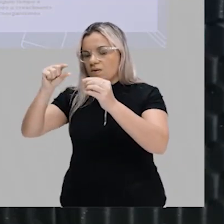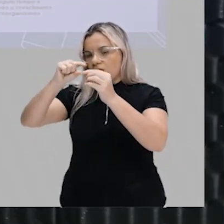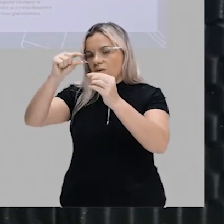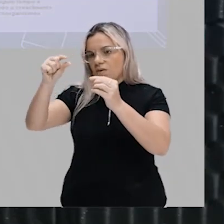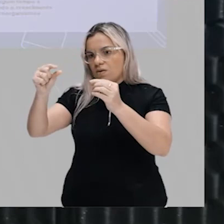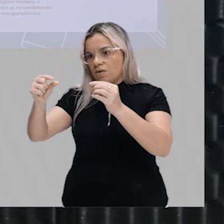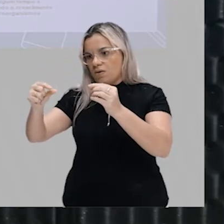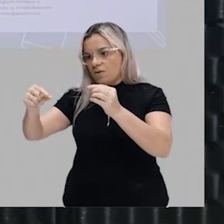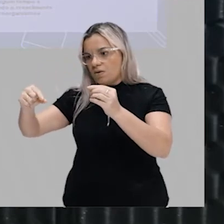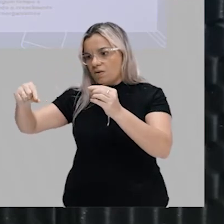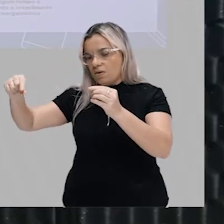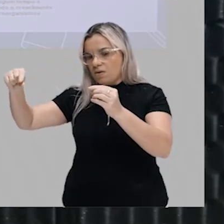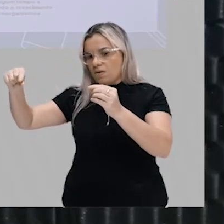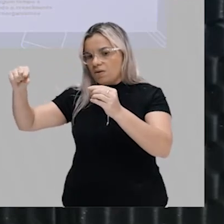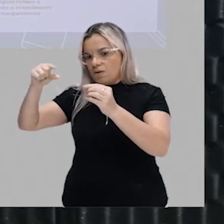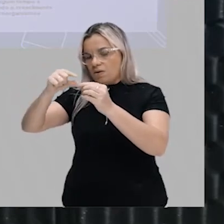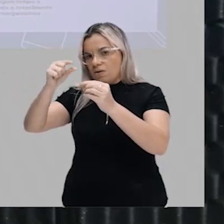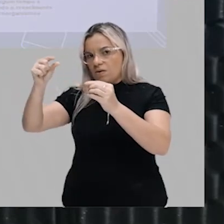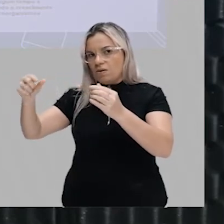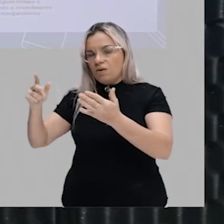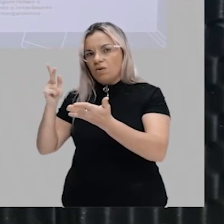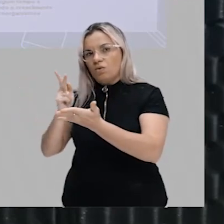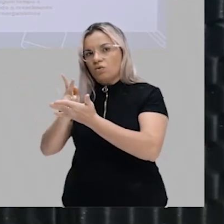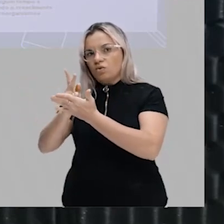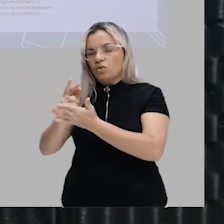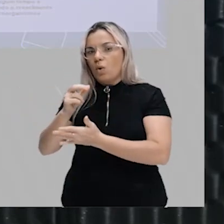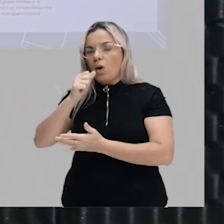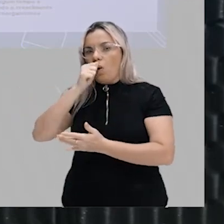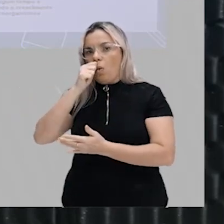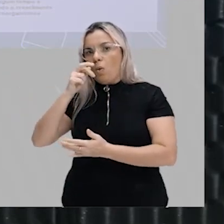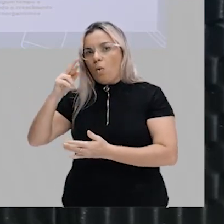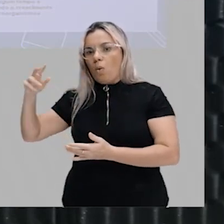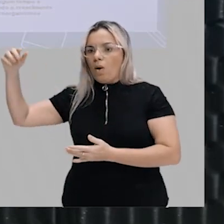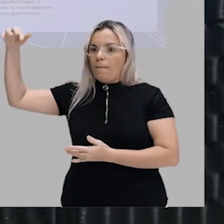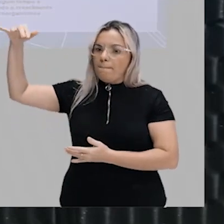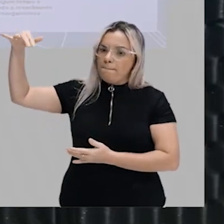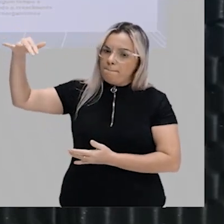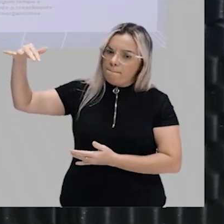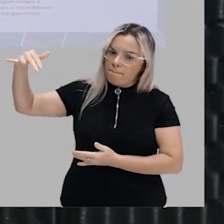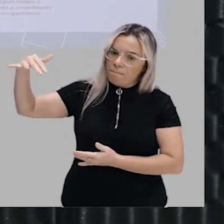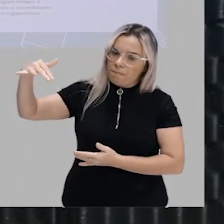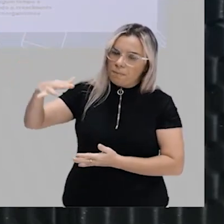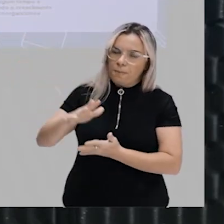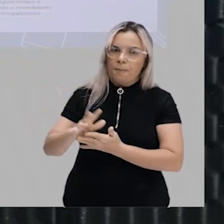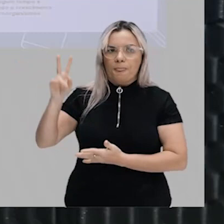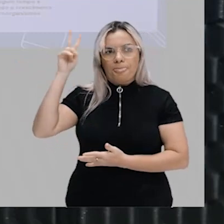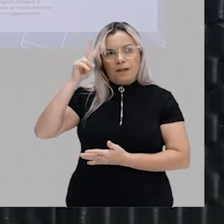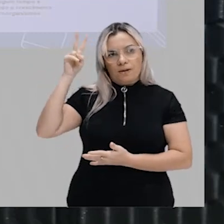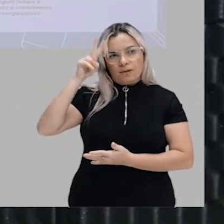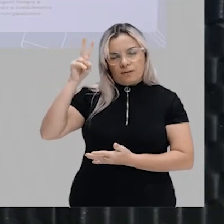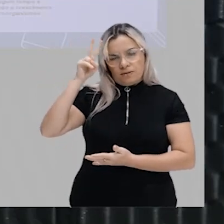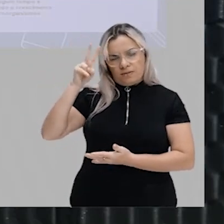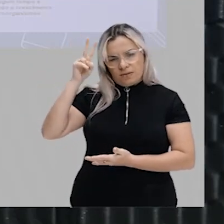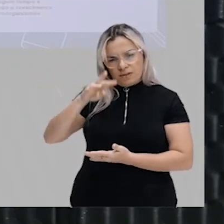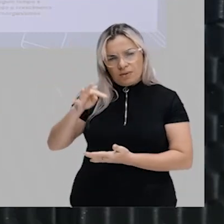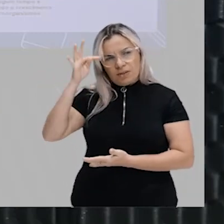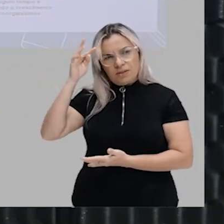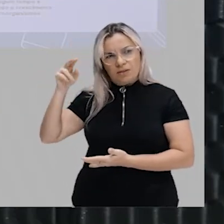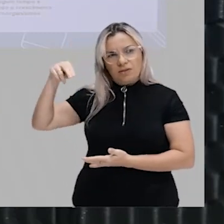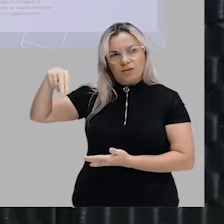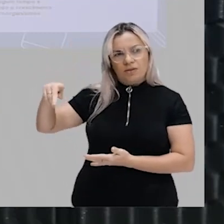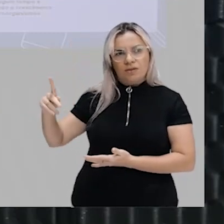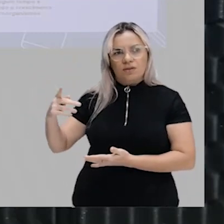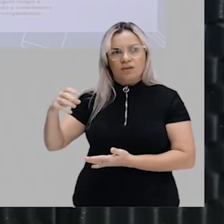curvada, ela permite a passagem do ar. Porque vocês lembram que o Needham disse que quando se